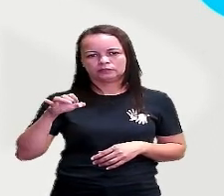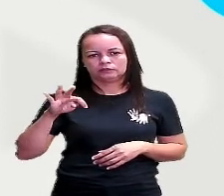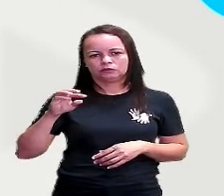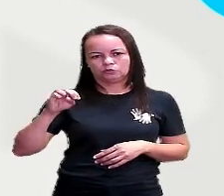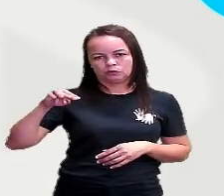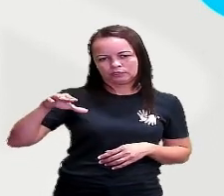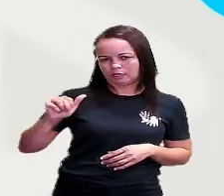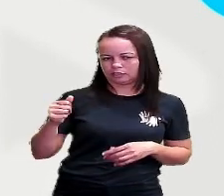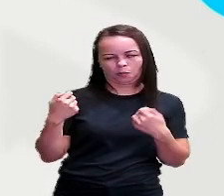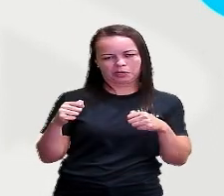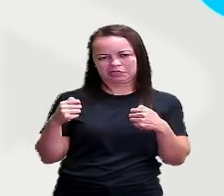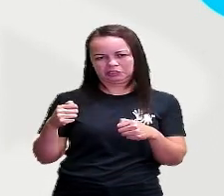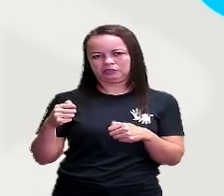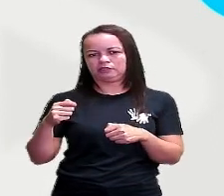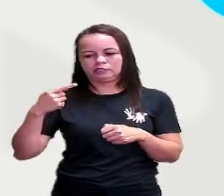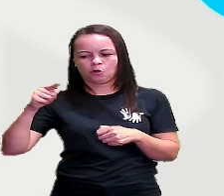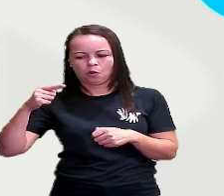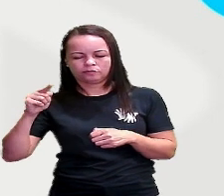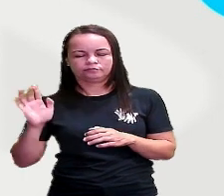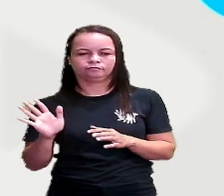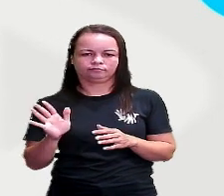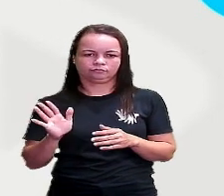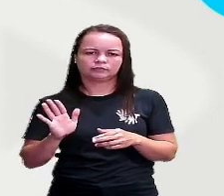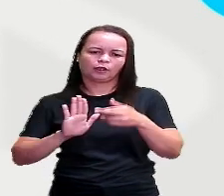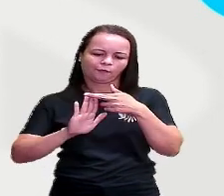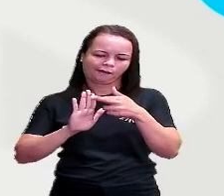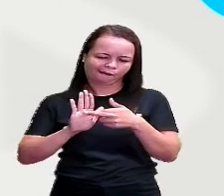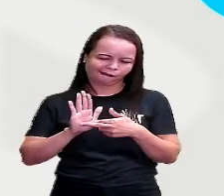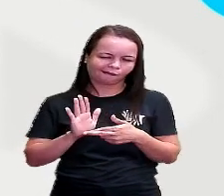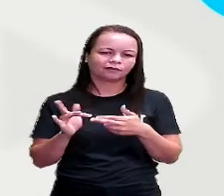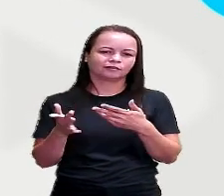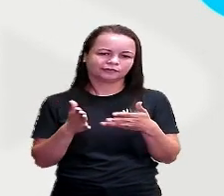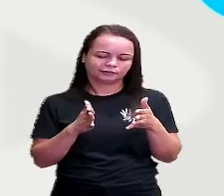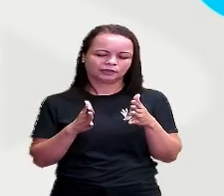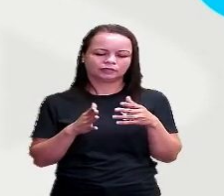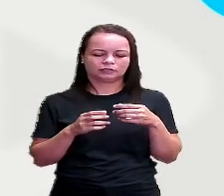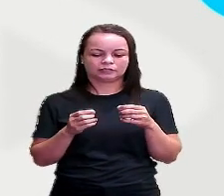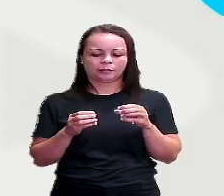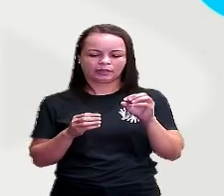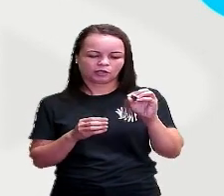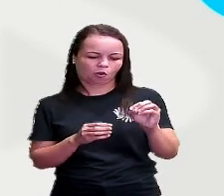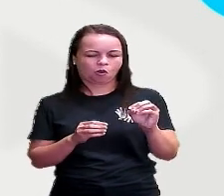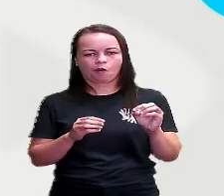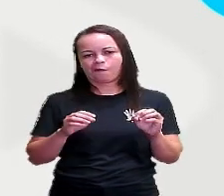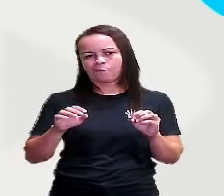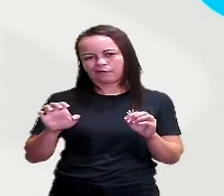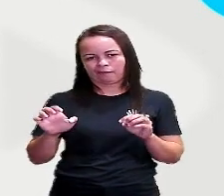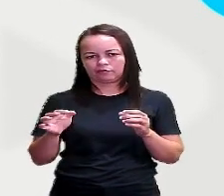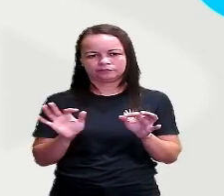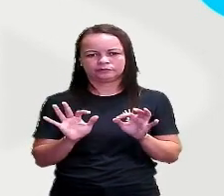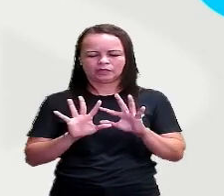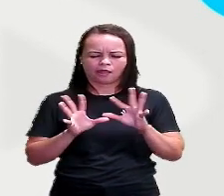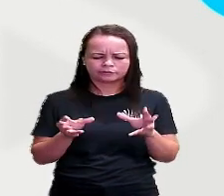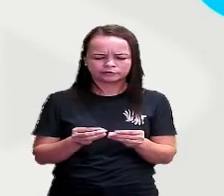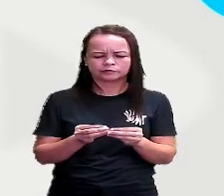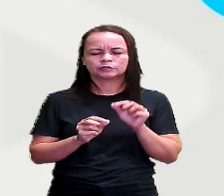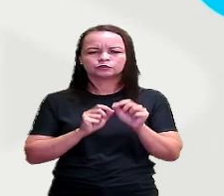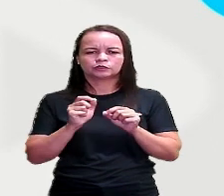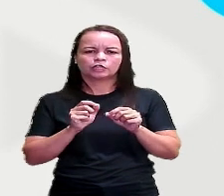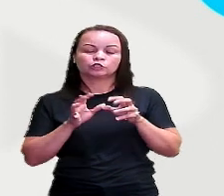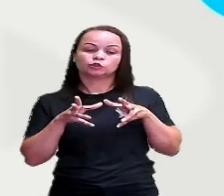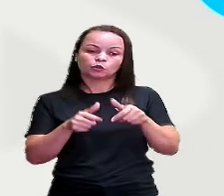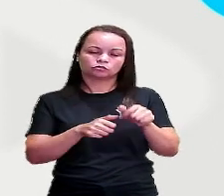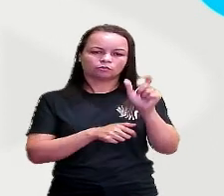E. Então, tem essa exceção aí. E se terminar em O, também não, ou em E. Então, resumindo, todas as